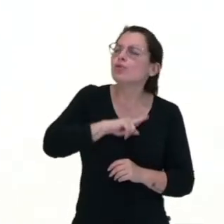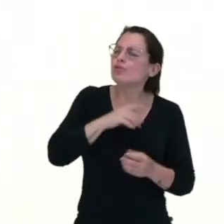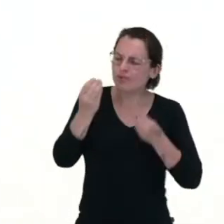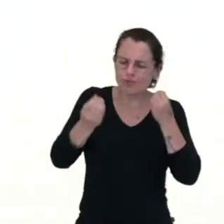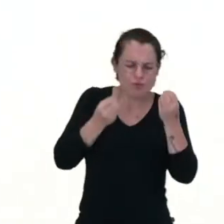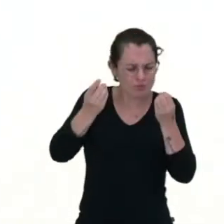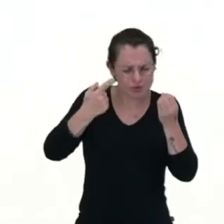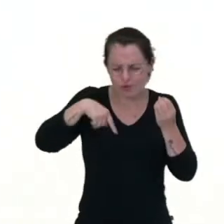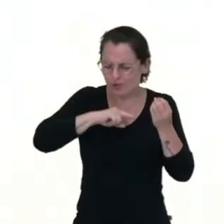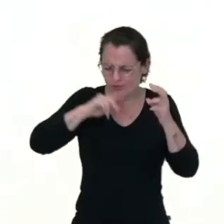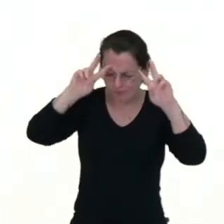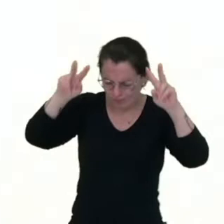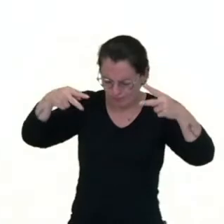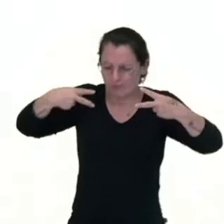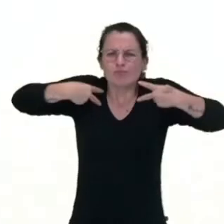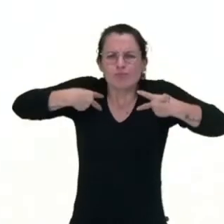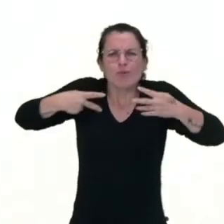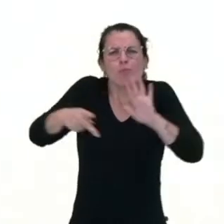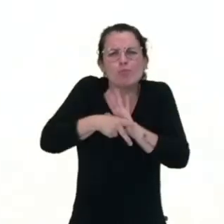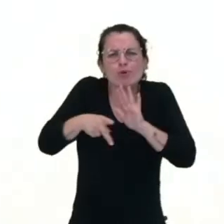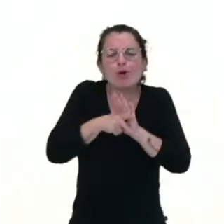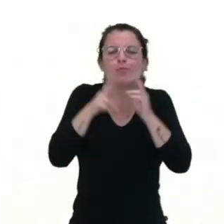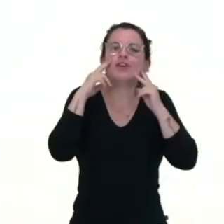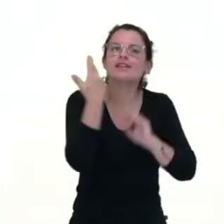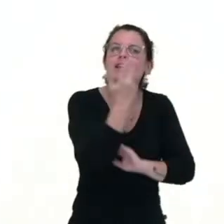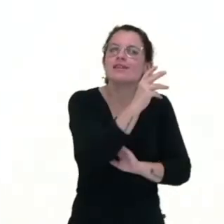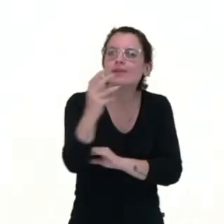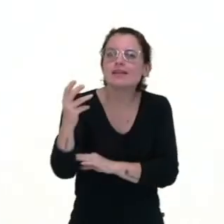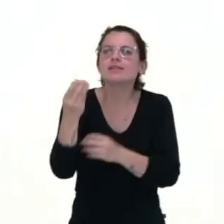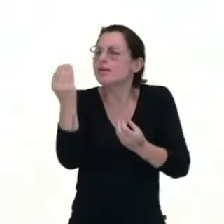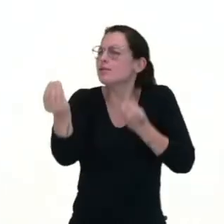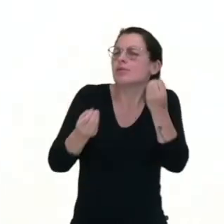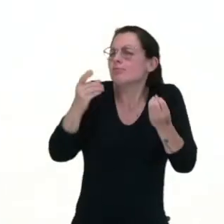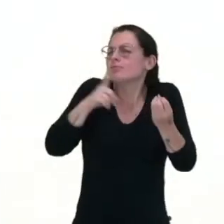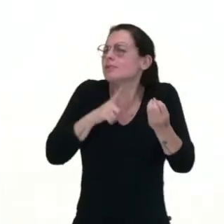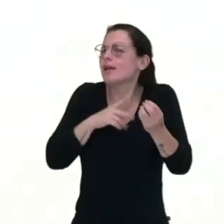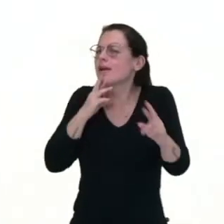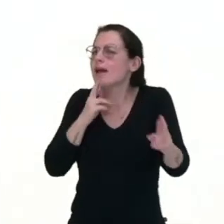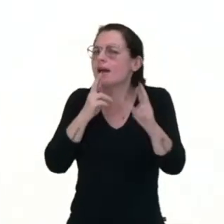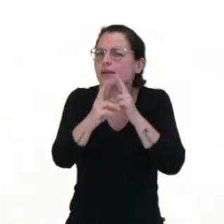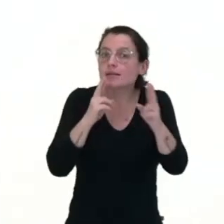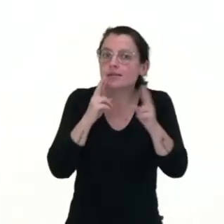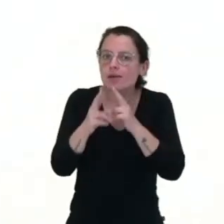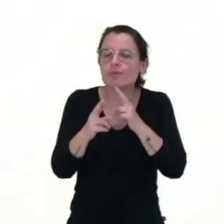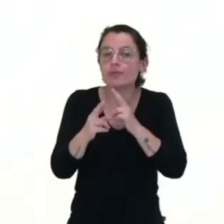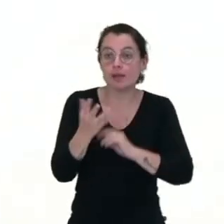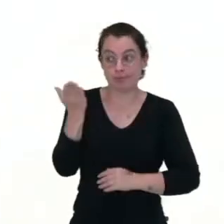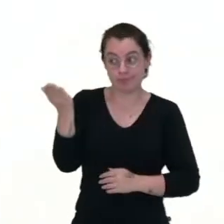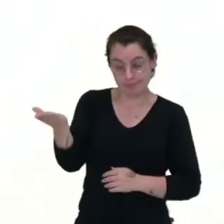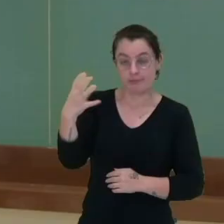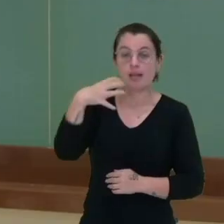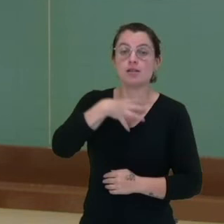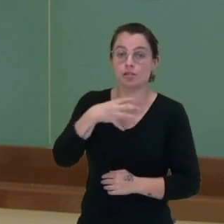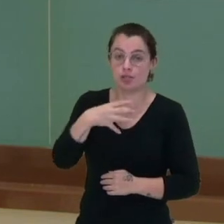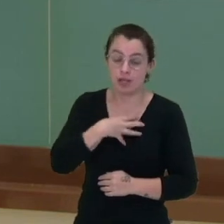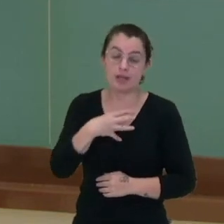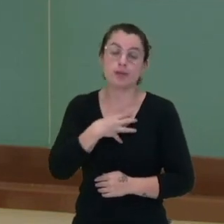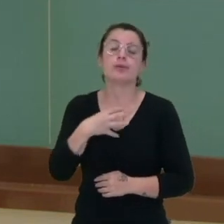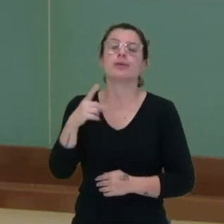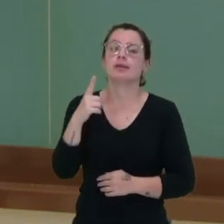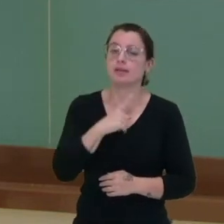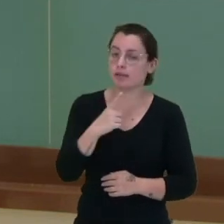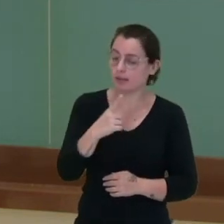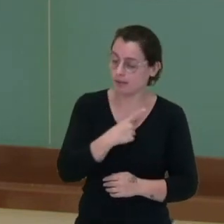essa etnia se percebe nessa relação com a natureza. E desse modo, pessoal, vão surgir formas,